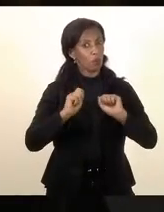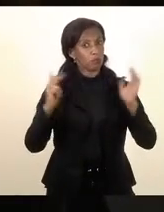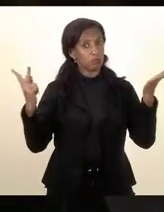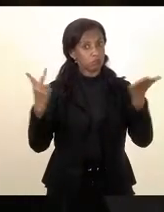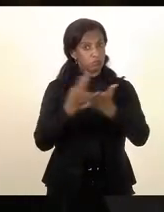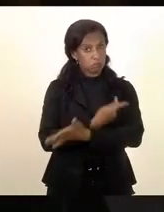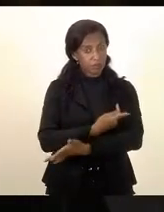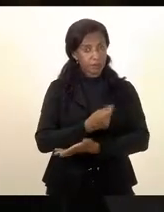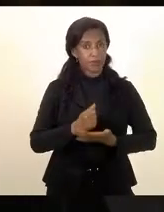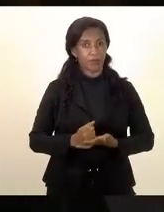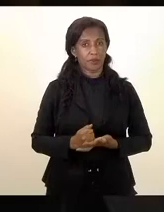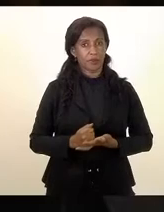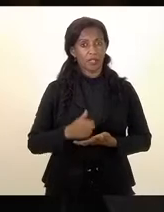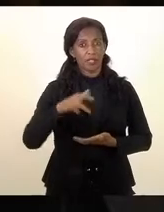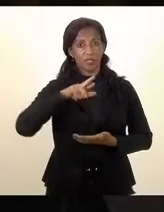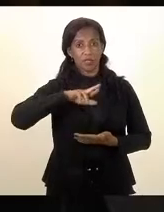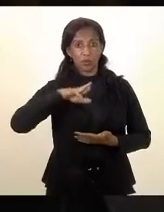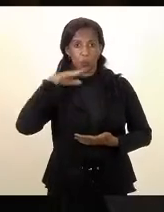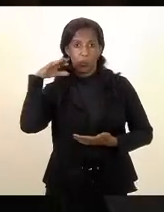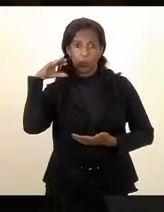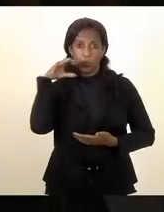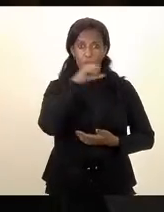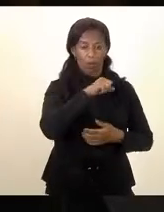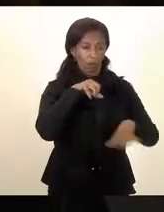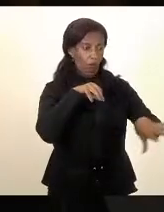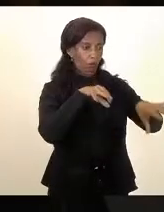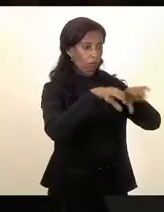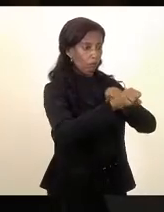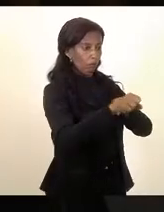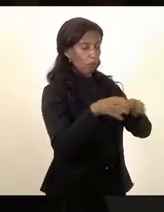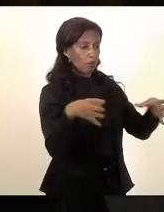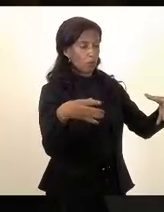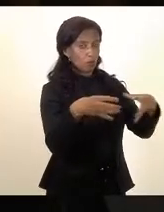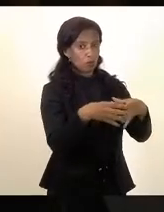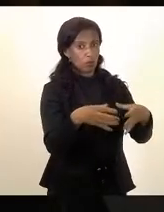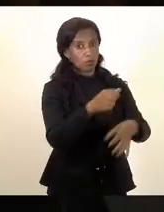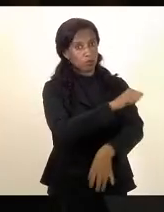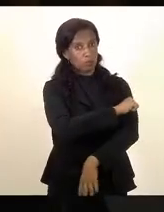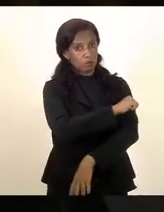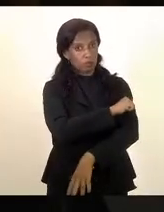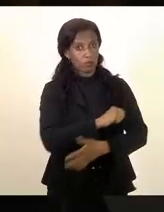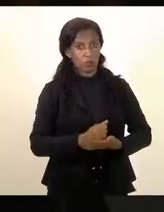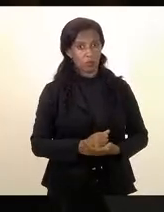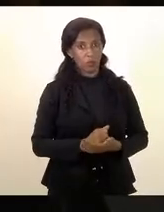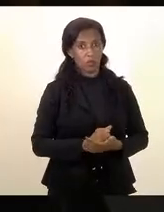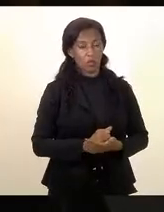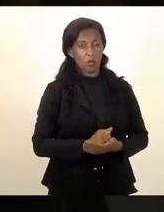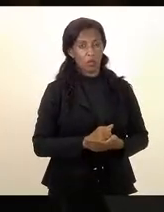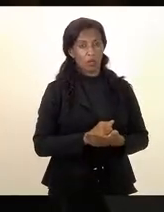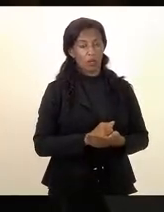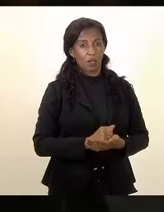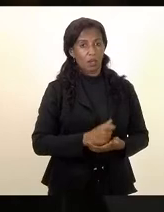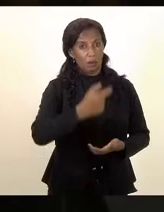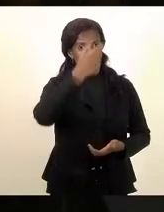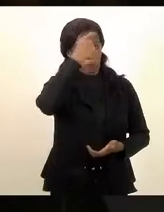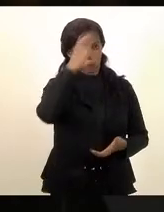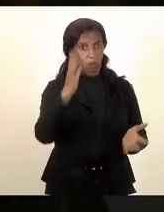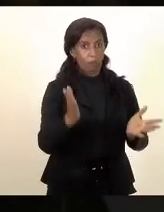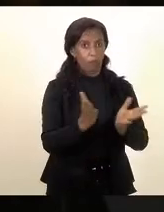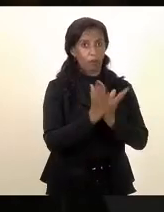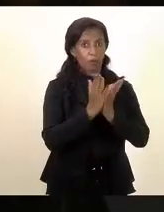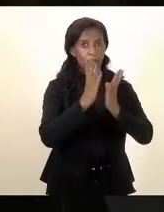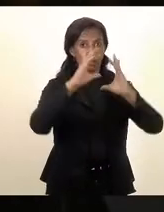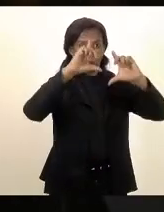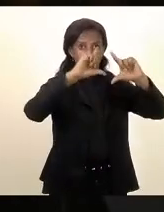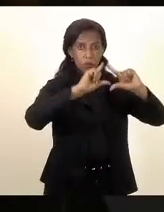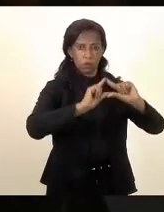de não só aligeirar a formação de uma parte dos nossos estudantes empobrecendo essa perspectiva da formação